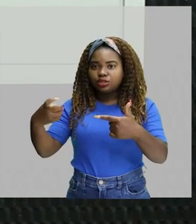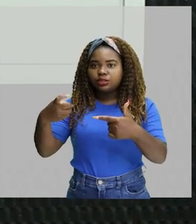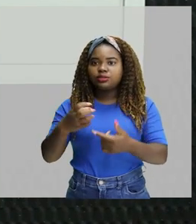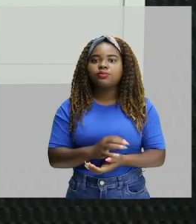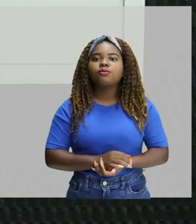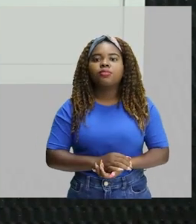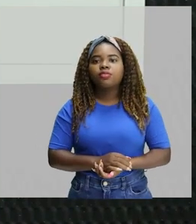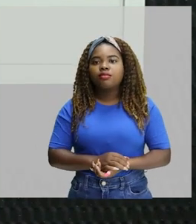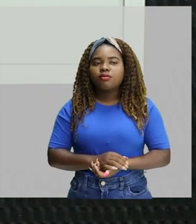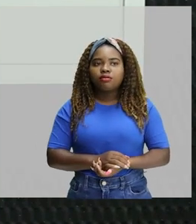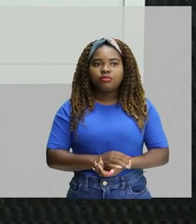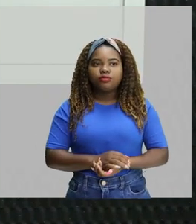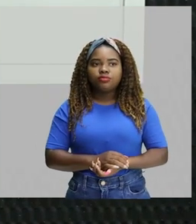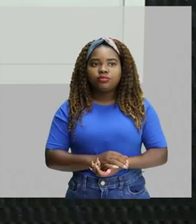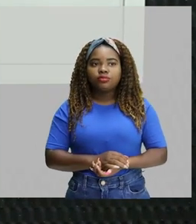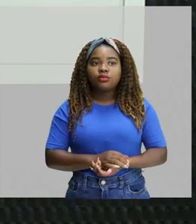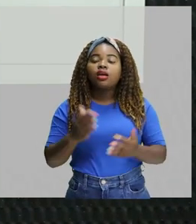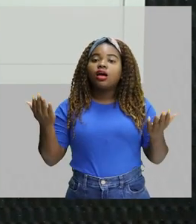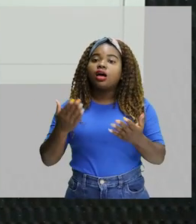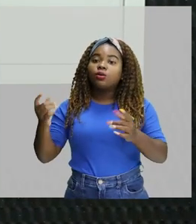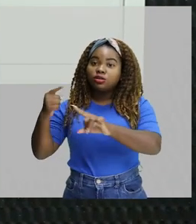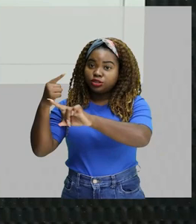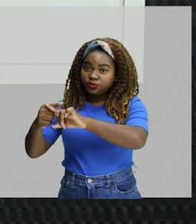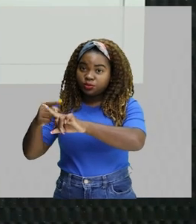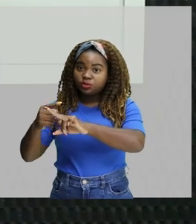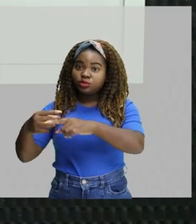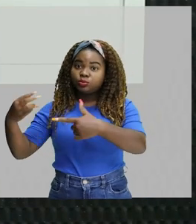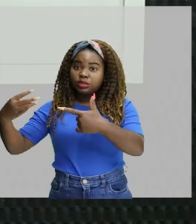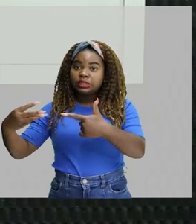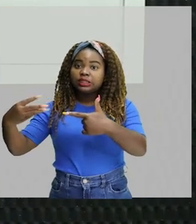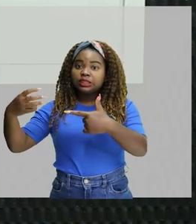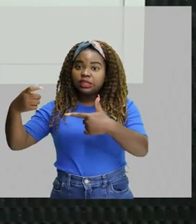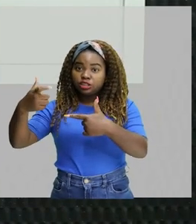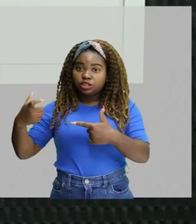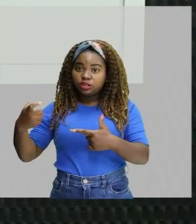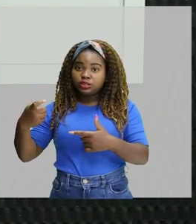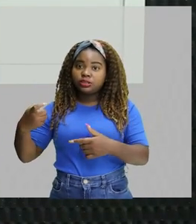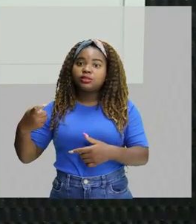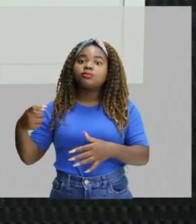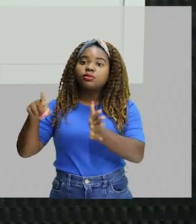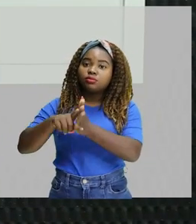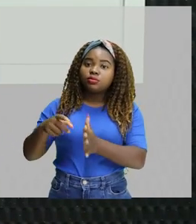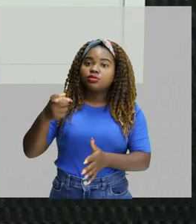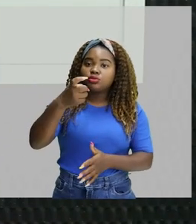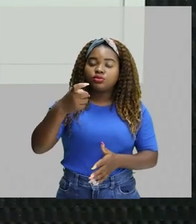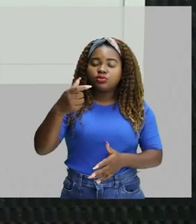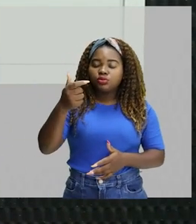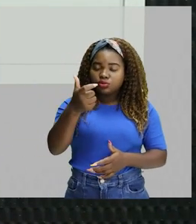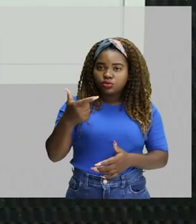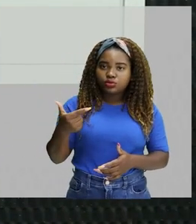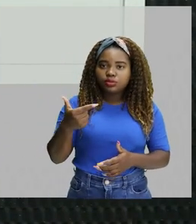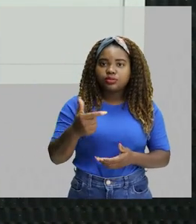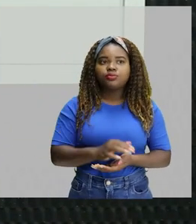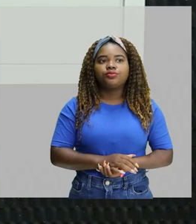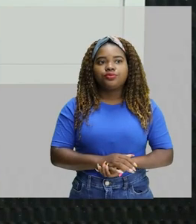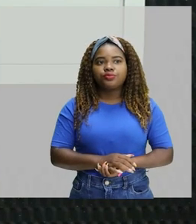3x certo agora a gente vai multiplicar o 3x pelo X e pelo -2 então 3 x